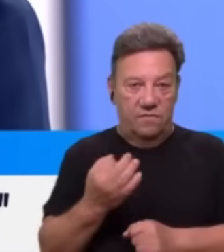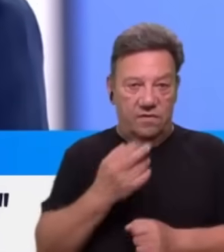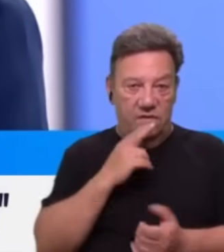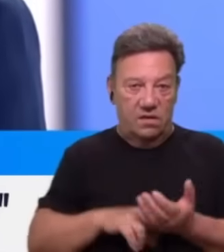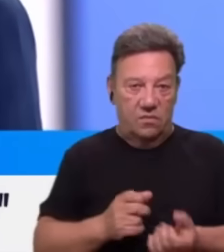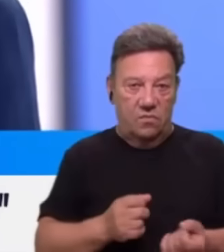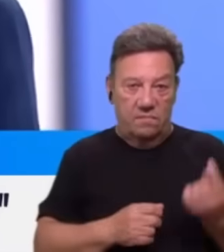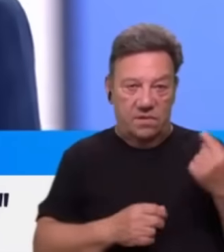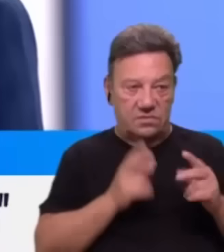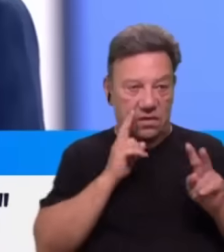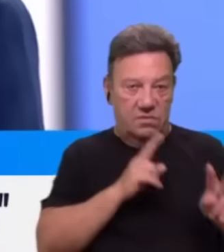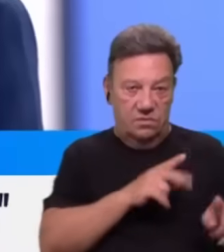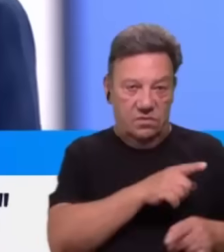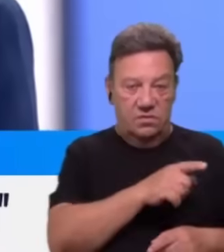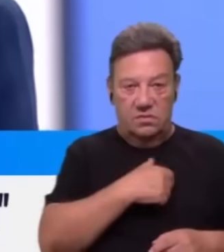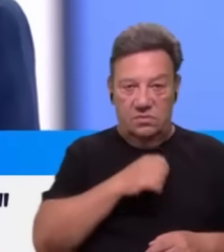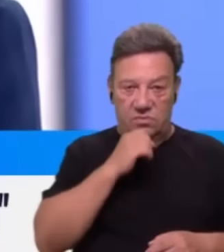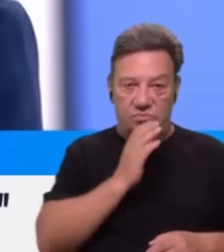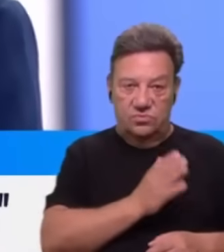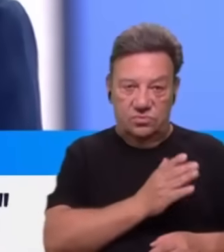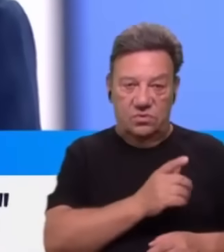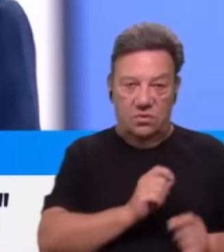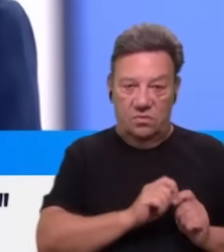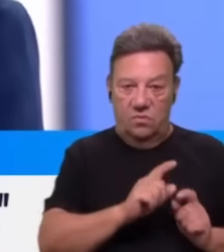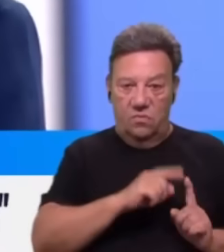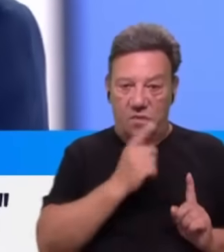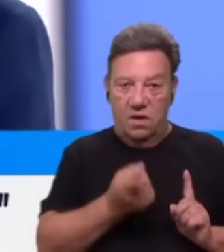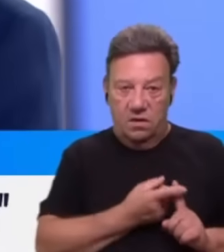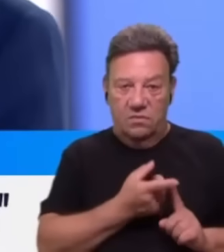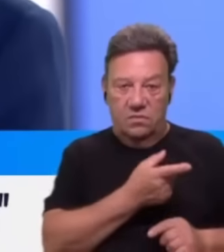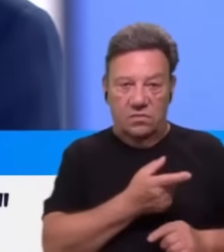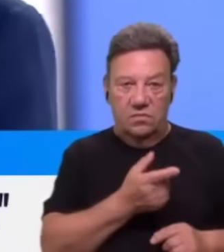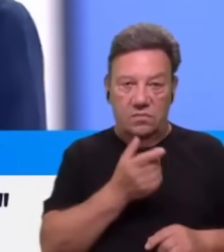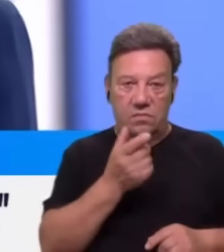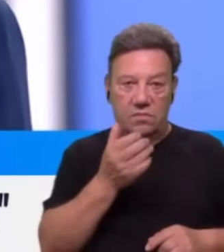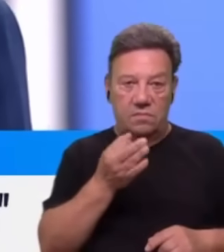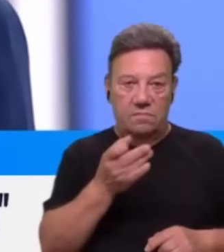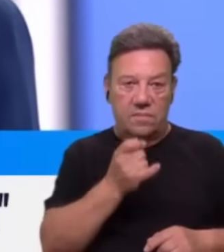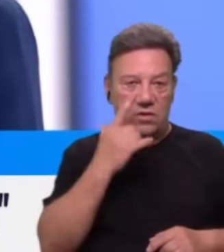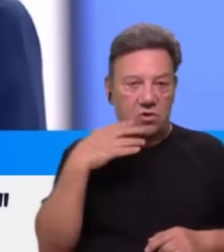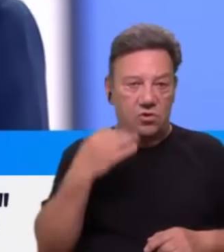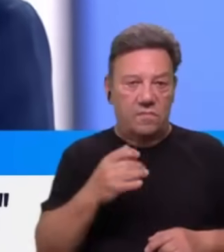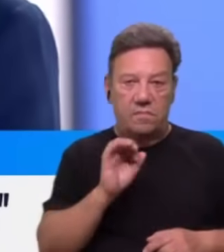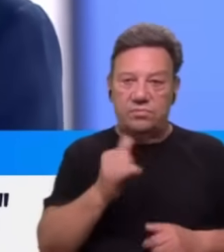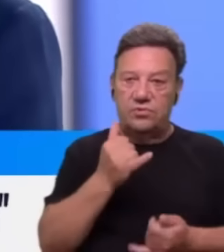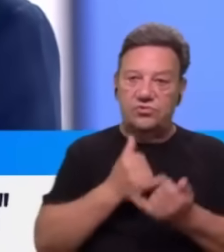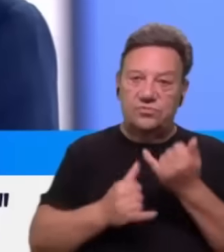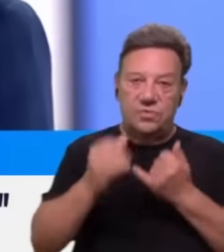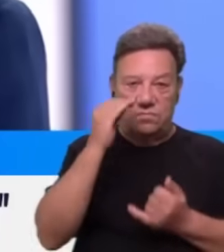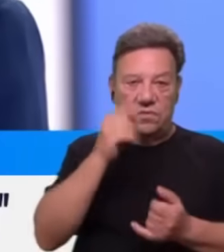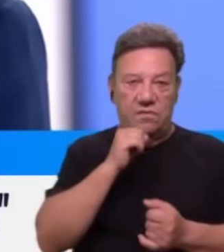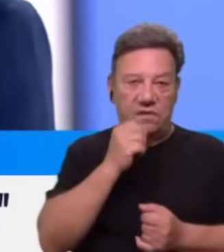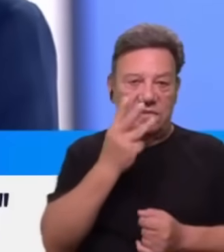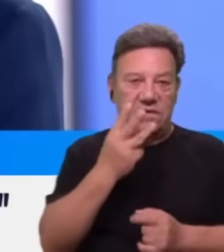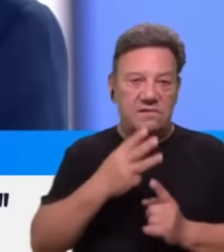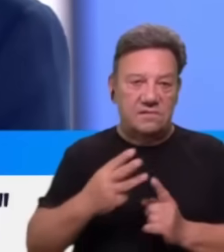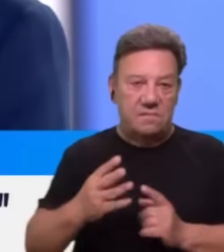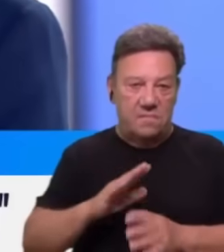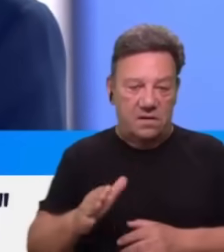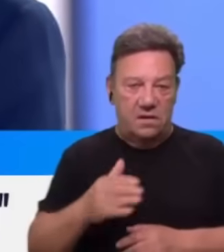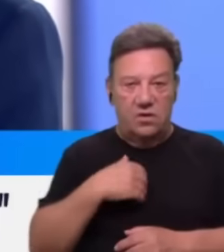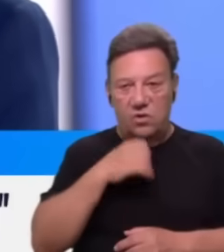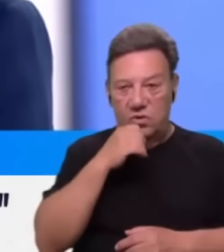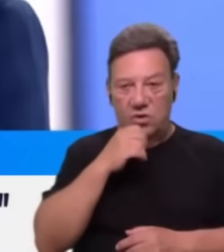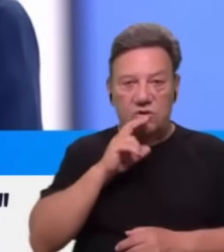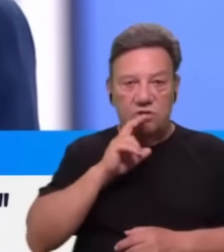do ano passado nós conseguimos ao longo do ano no prazo normal de substituição de um professor que são três semanas nós